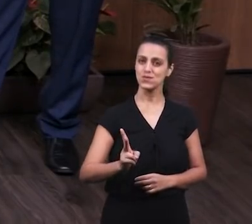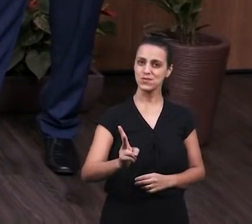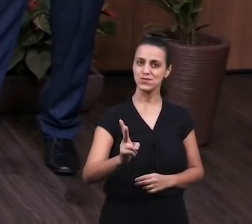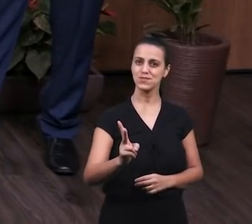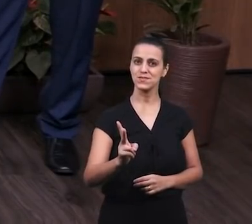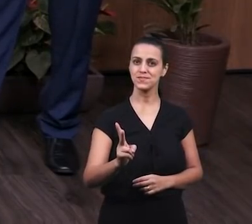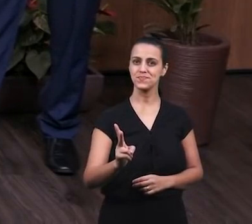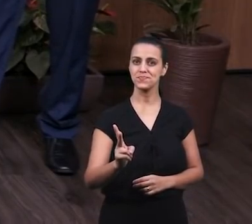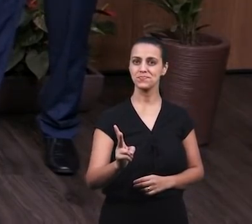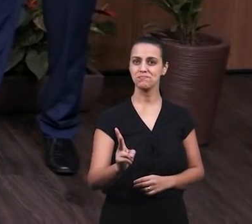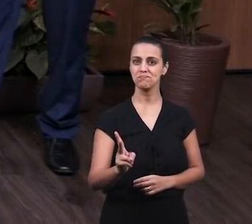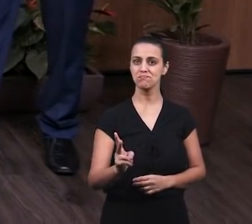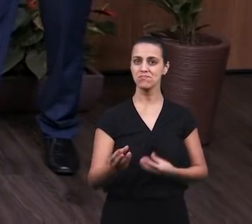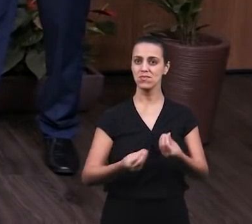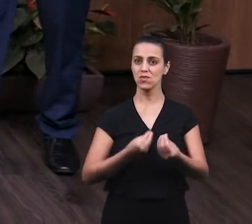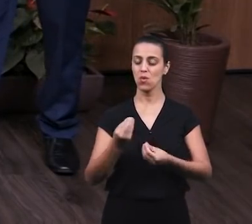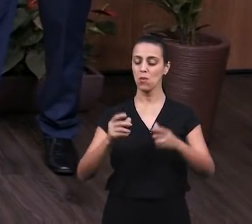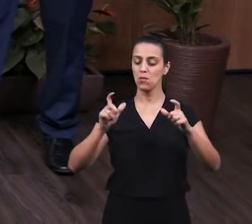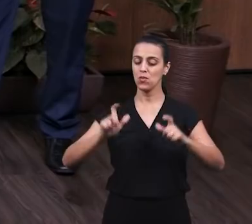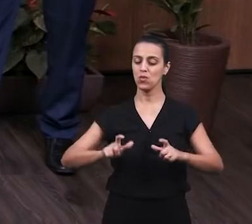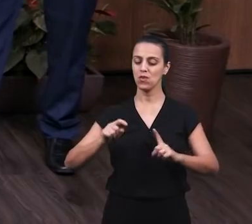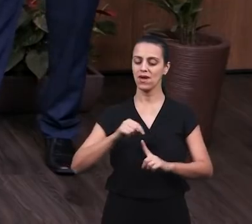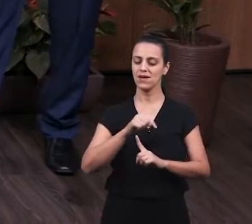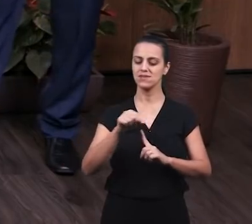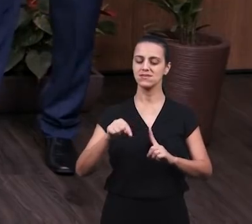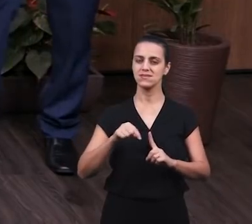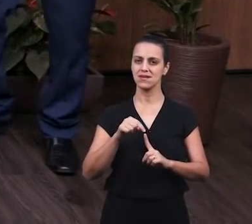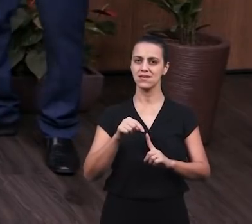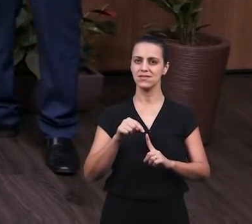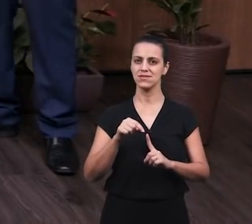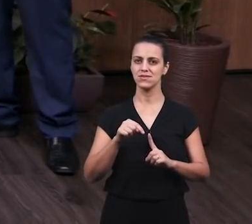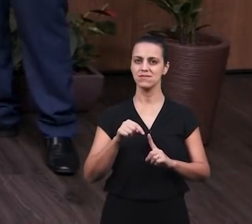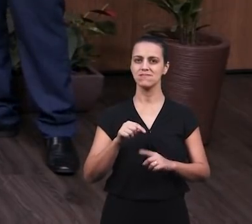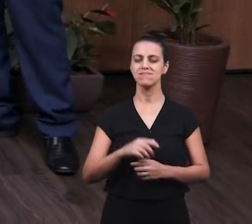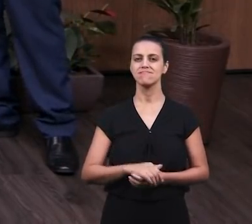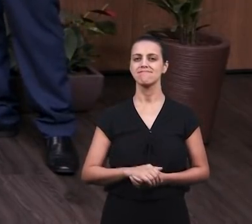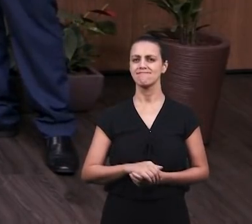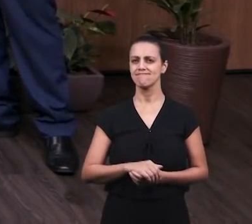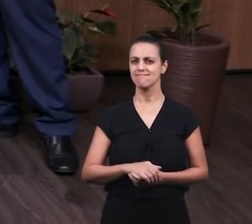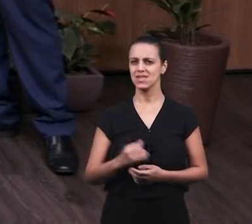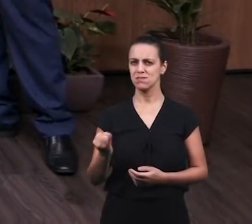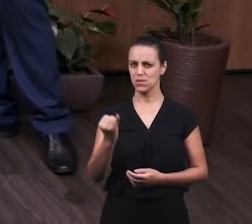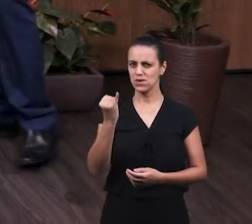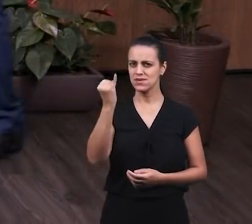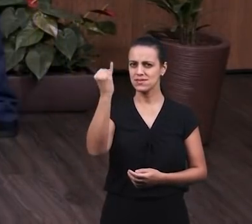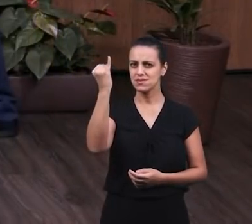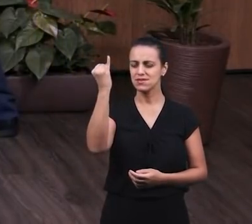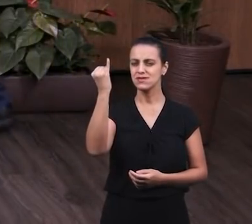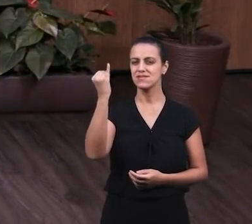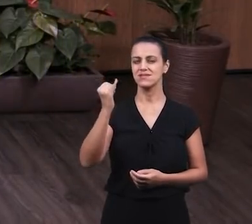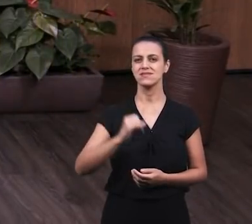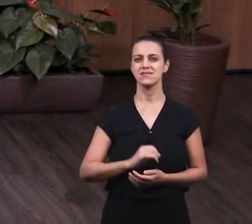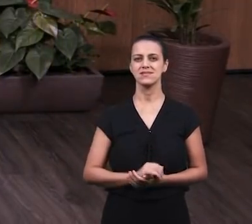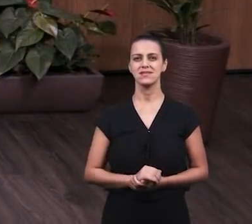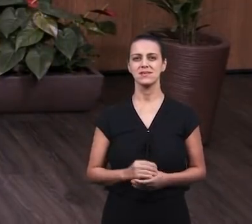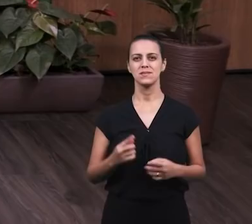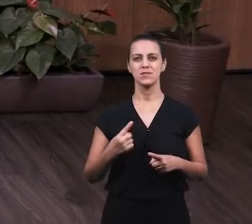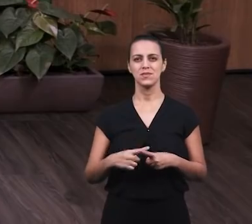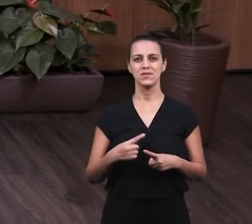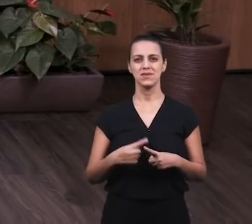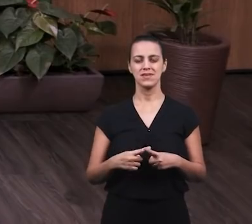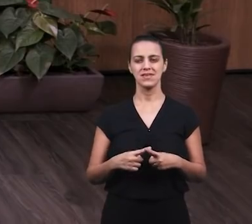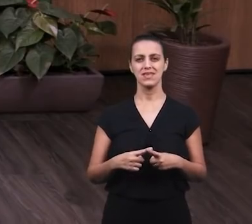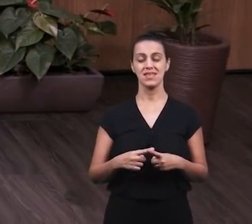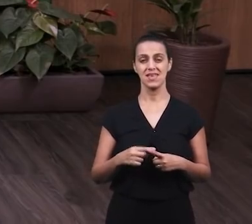continuidade ao acesso ao santuário, o sacerdote, mas esse detalhe é muito importante, porque nessa